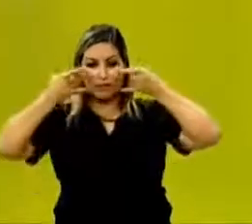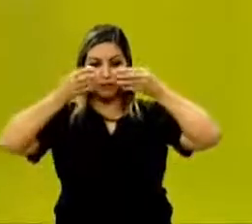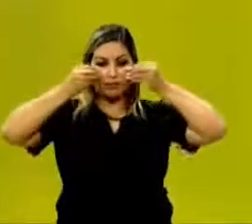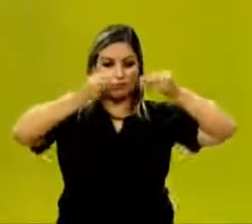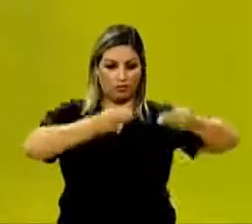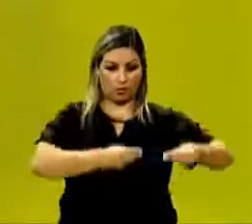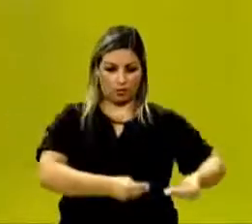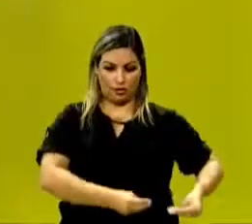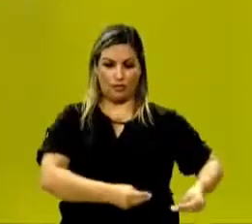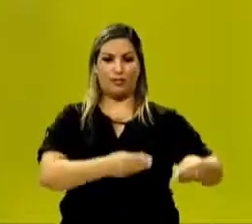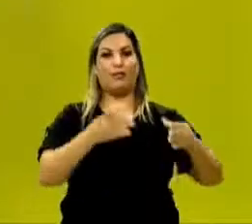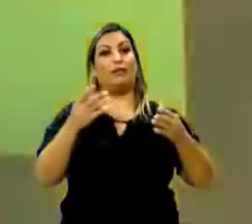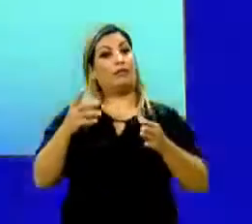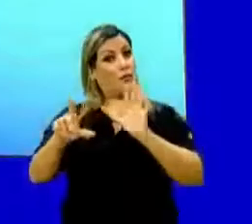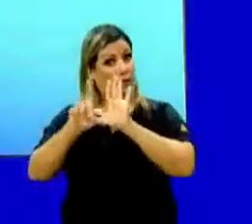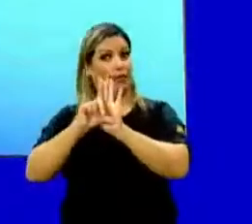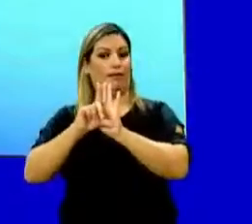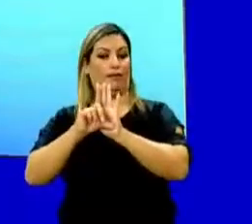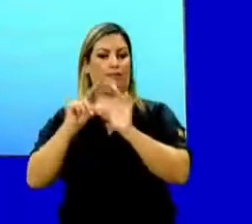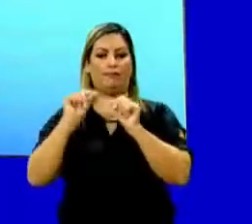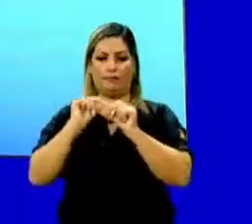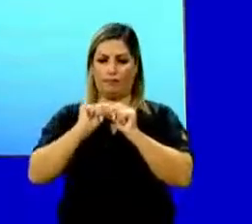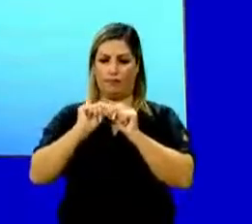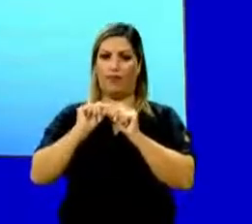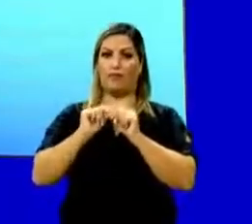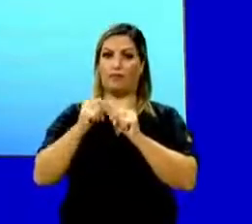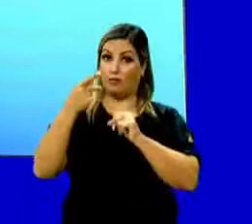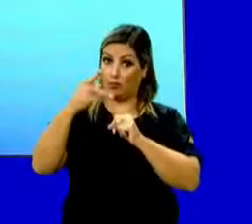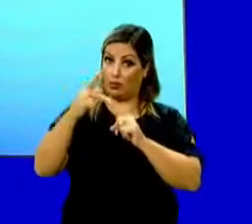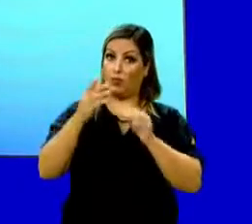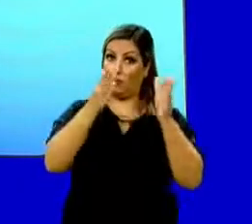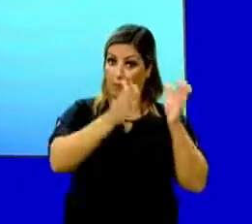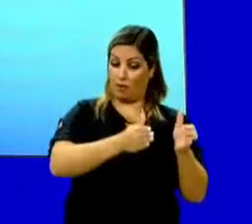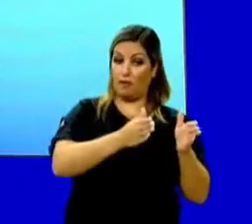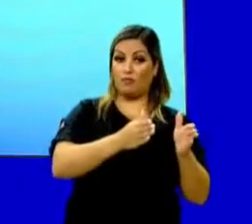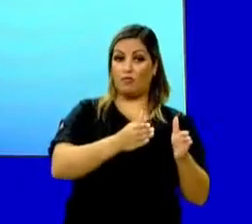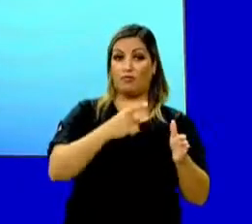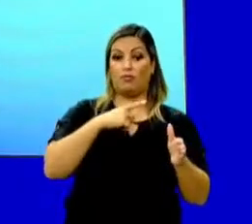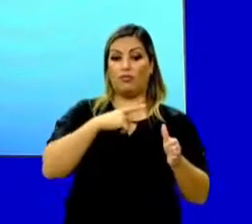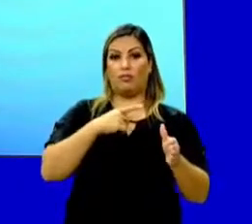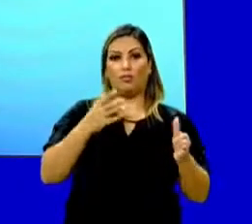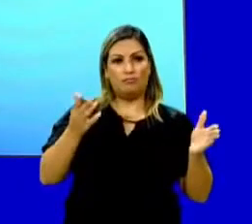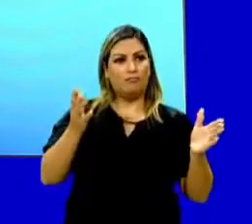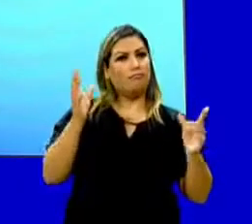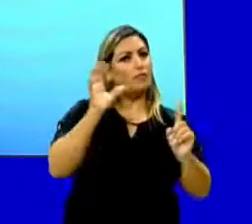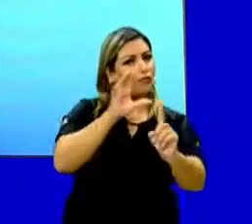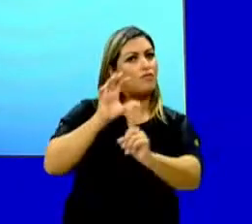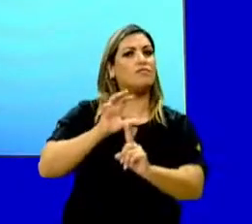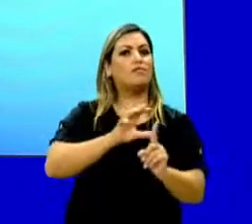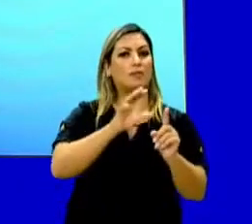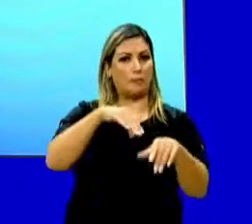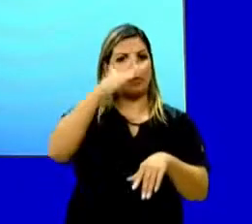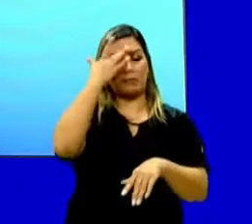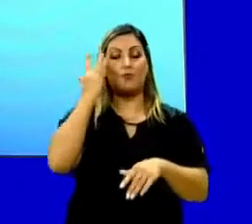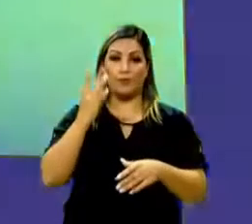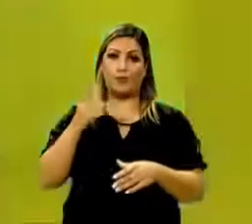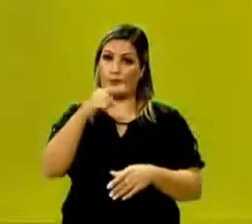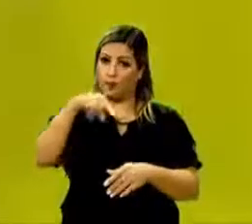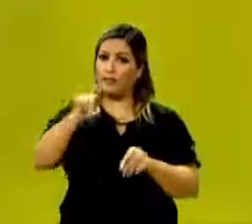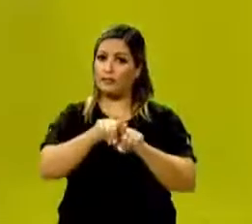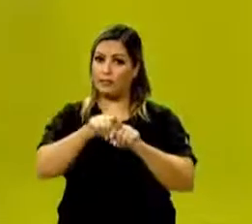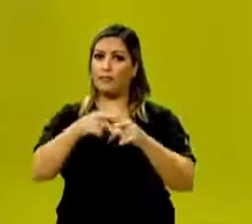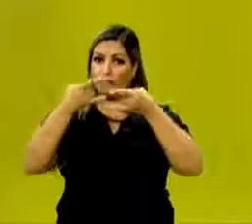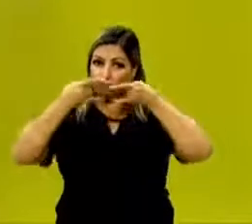é obrigatório, é lei, né? Então faça sua parte e inspire mais pessoas. Então é importante que vocês estejam